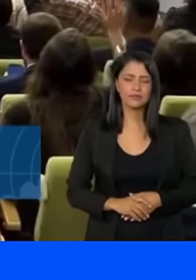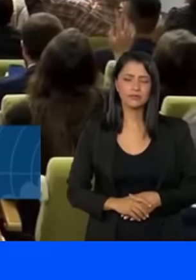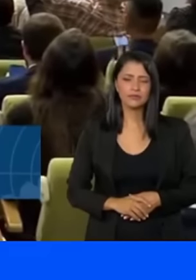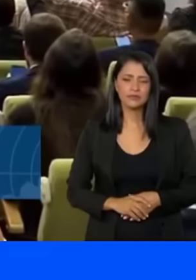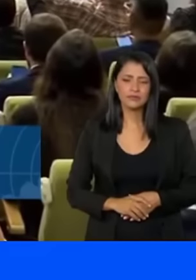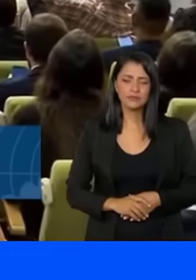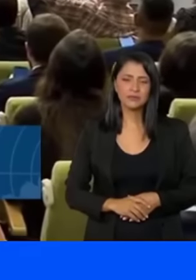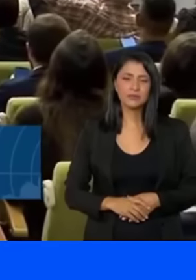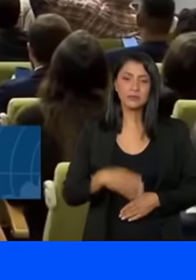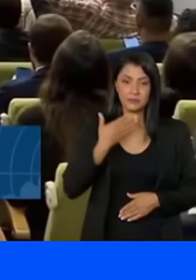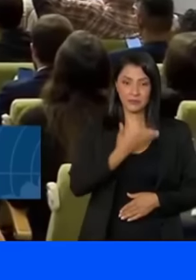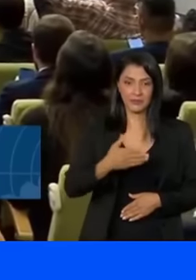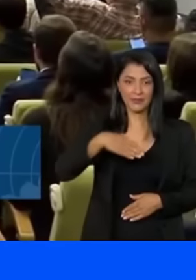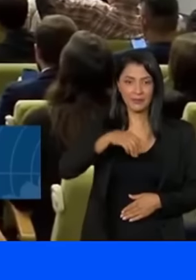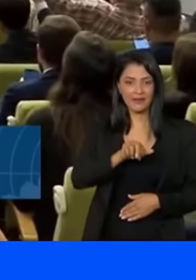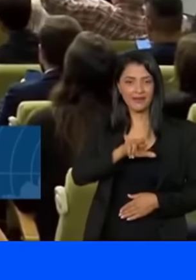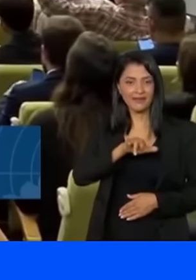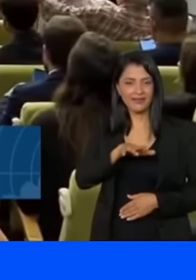Por favor, Mariana.